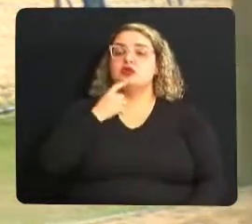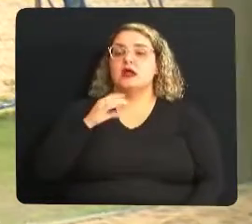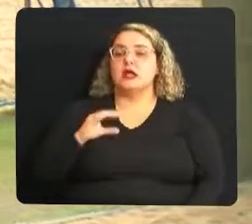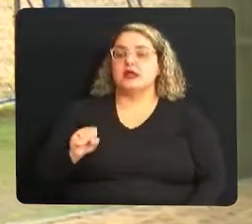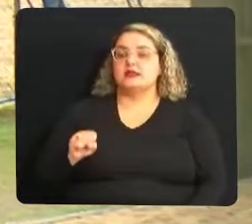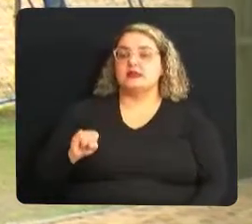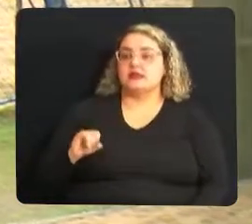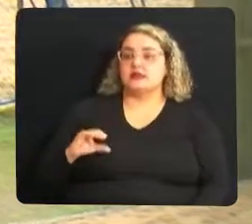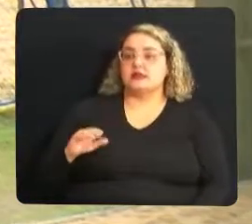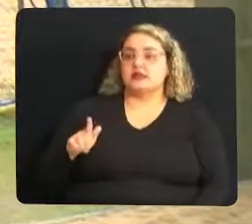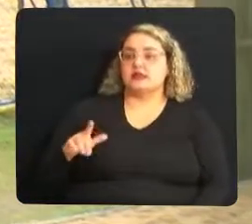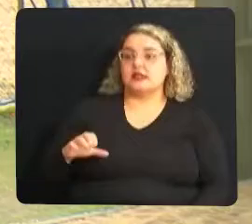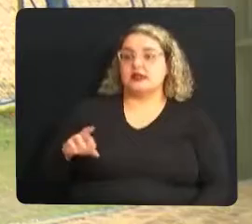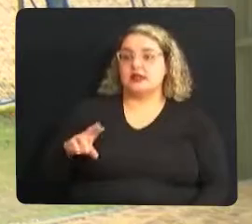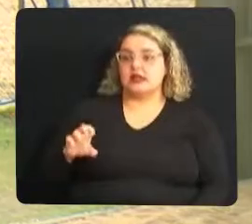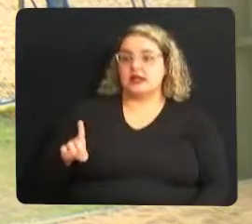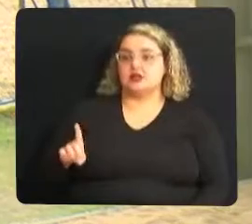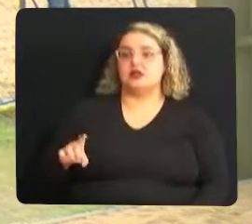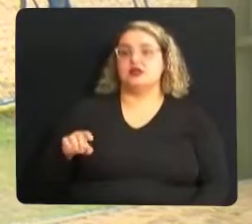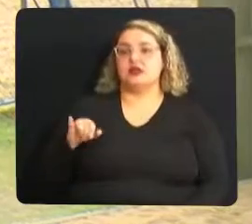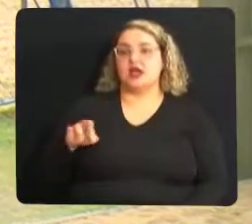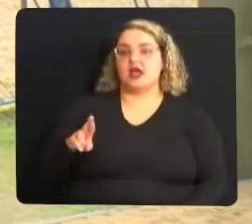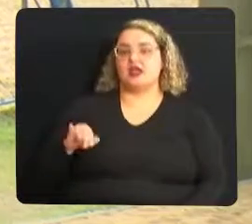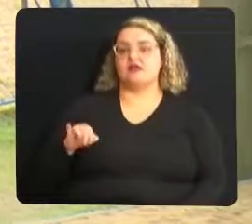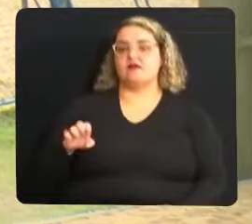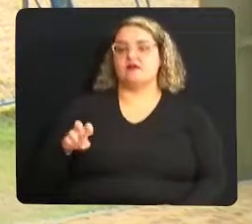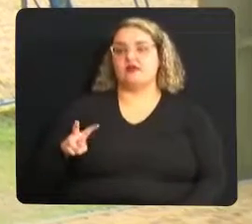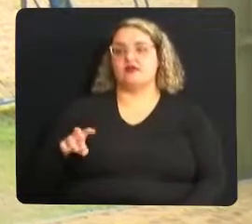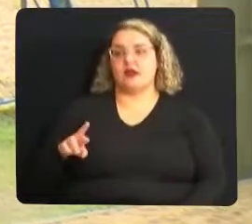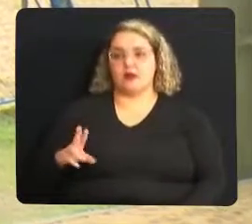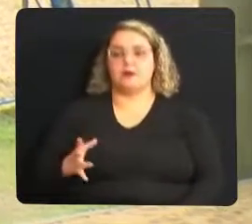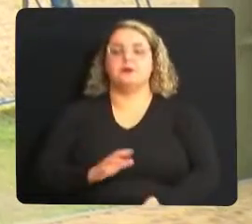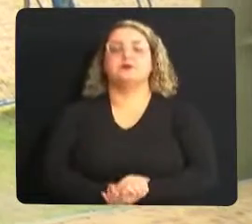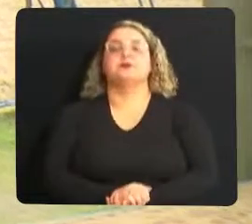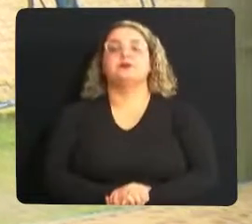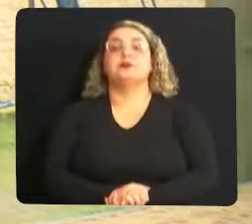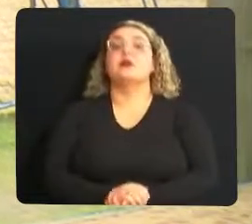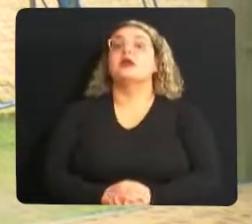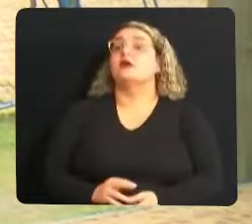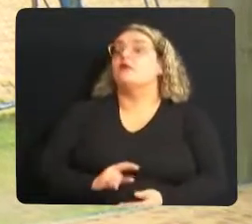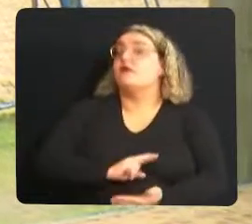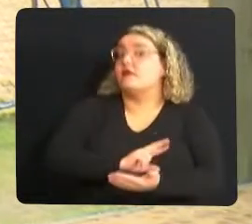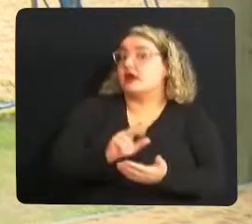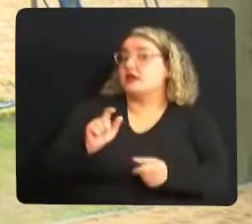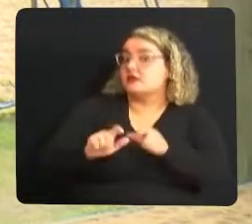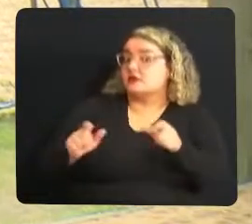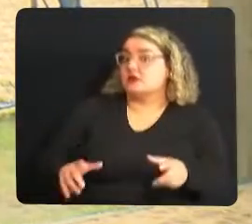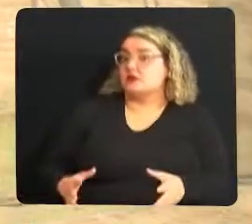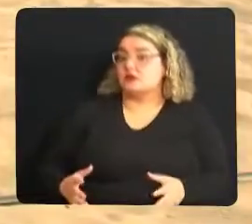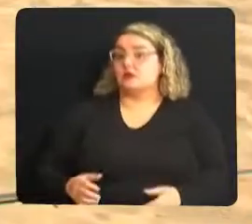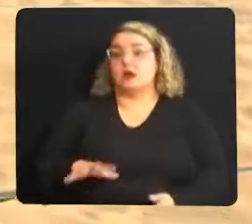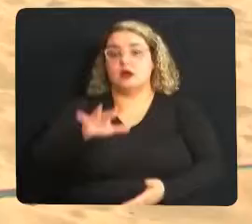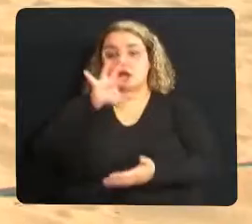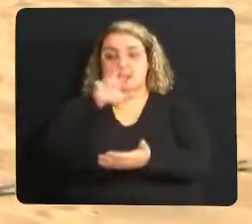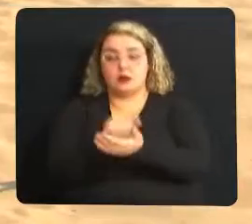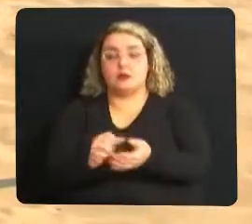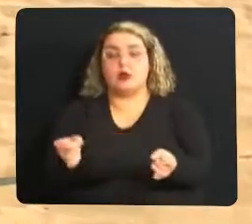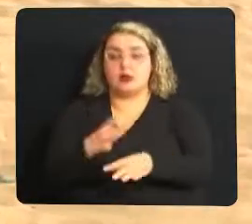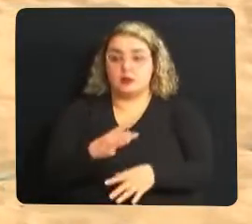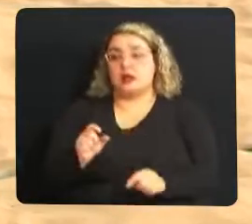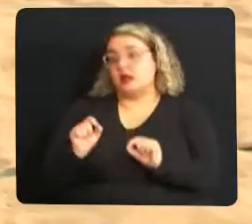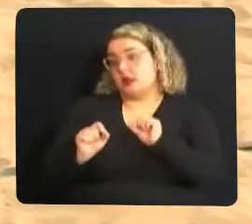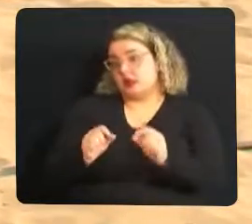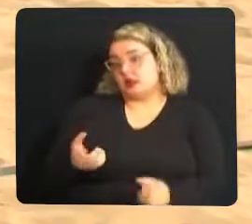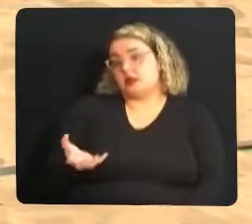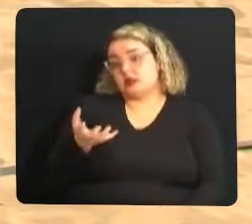Sicredi a Riviera Sport wear ou expectativa então de bastante gente aqui nesta quarta-feira as inscrições já acabaram Mas